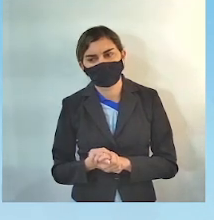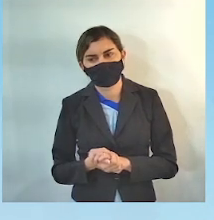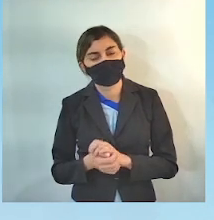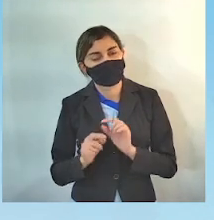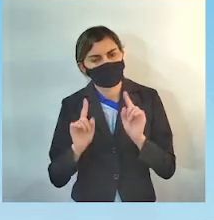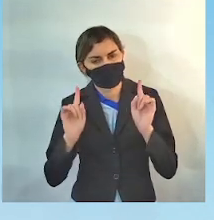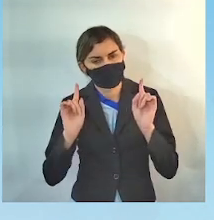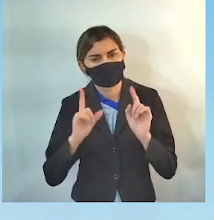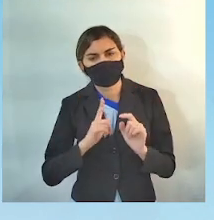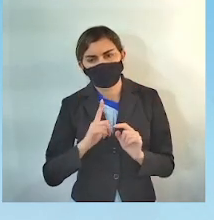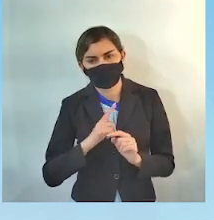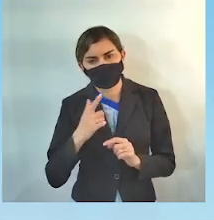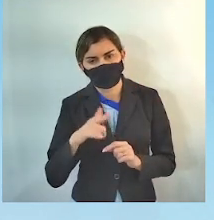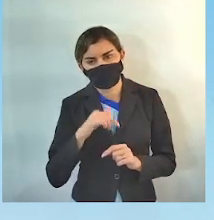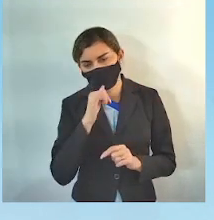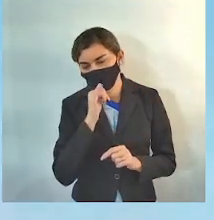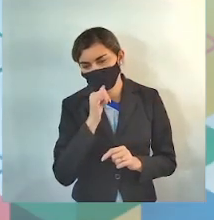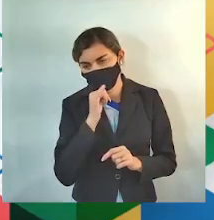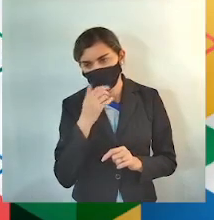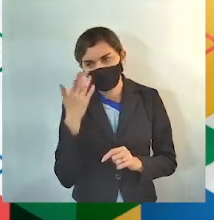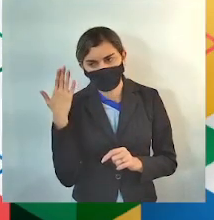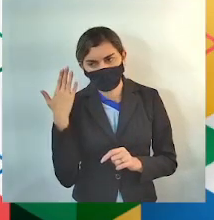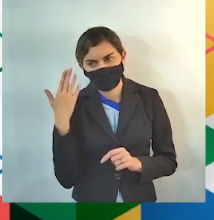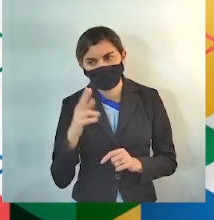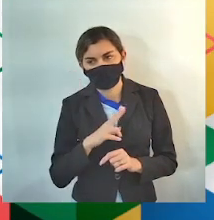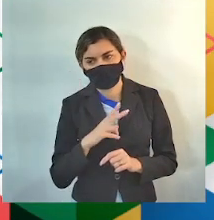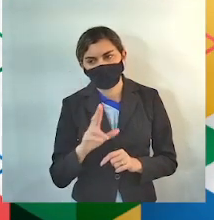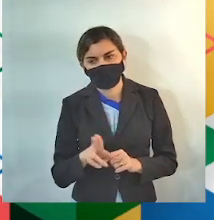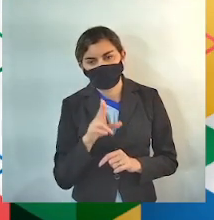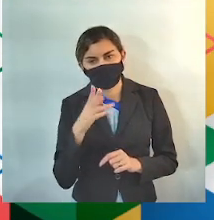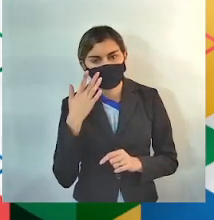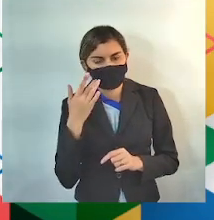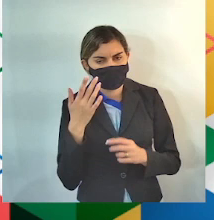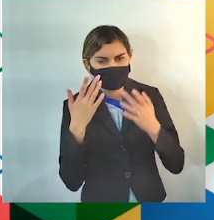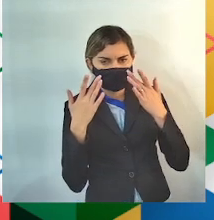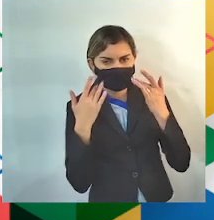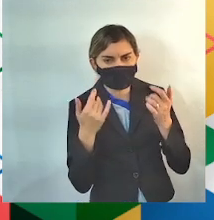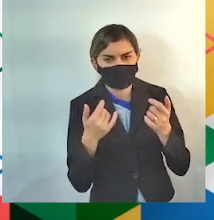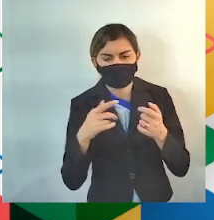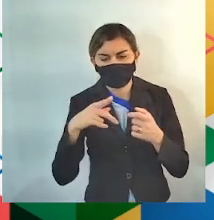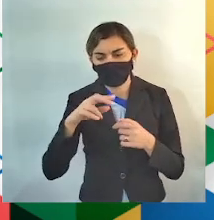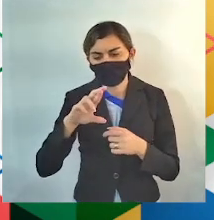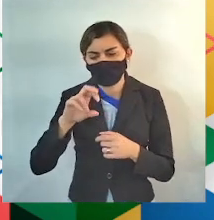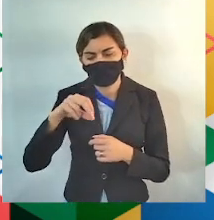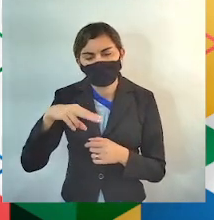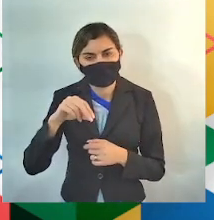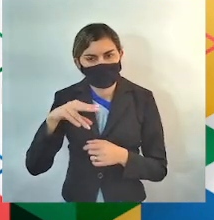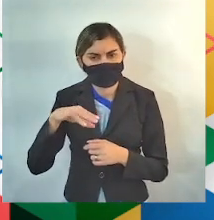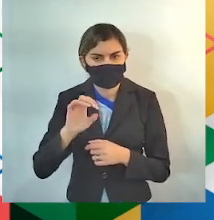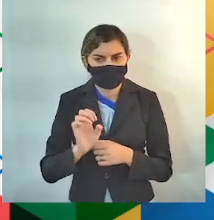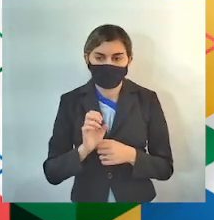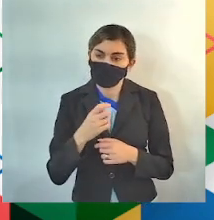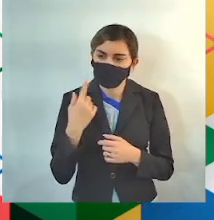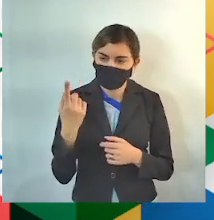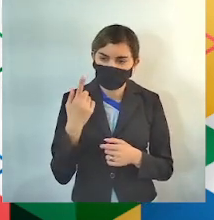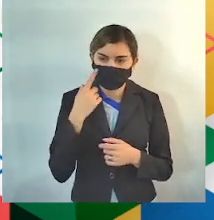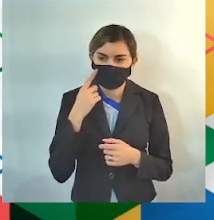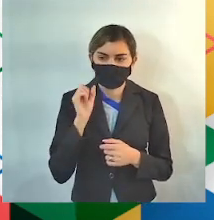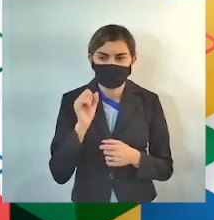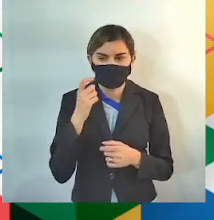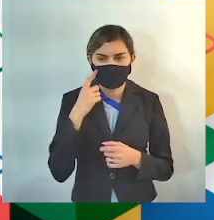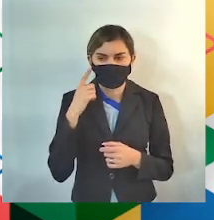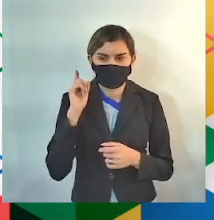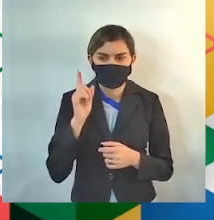Aí temos mais um exemplo, ó, dos demonstrative pronouns, né? Como é que a gente pode